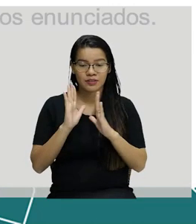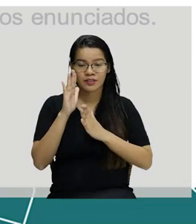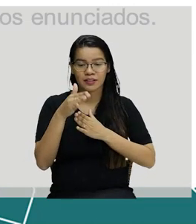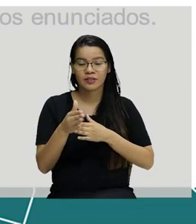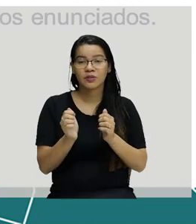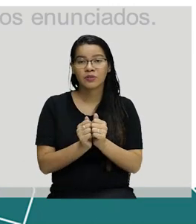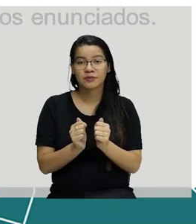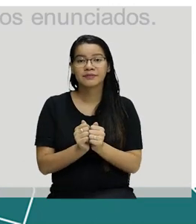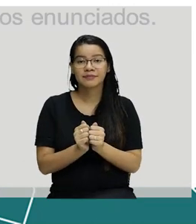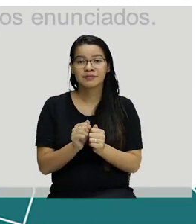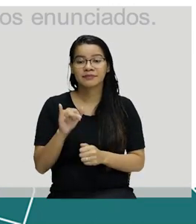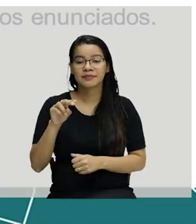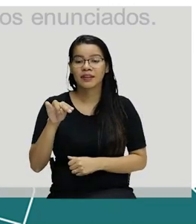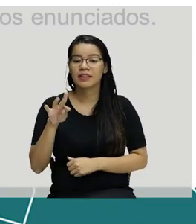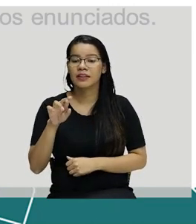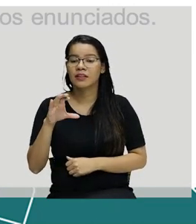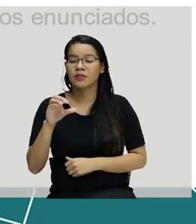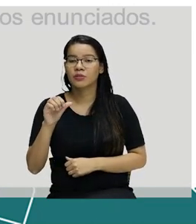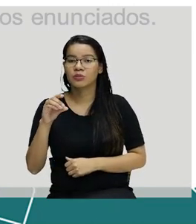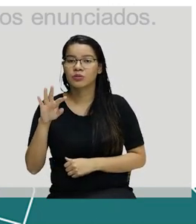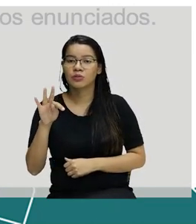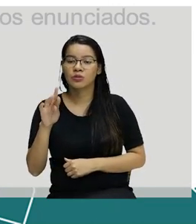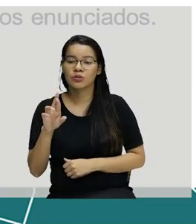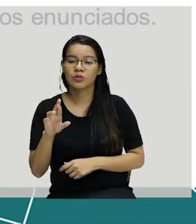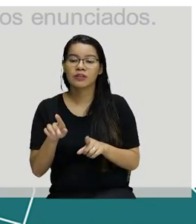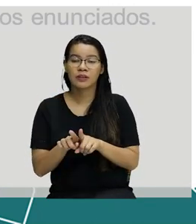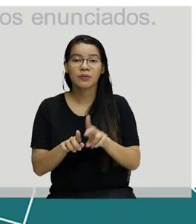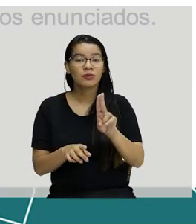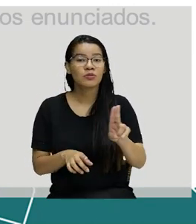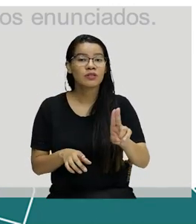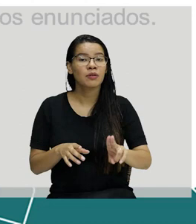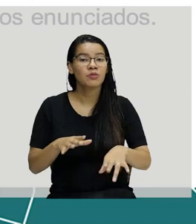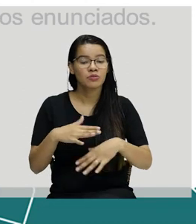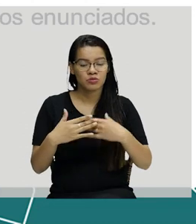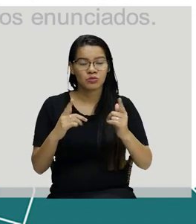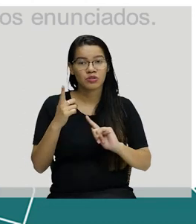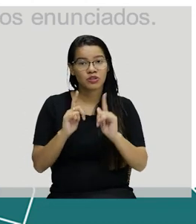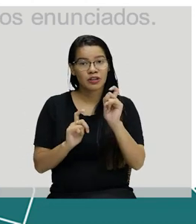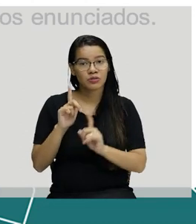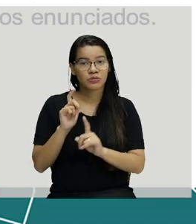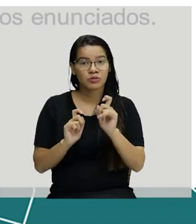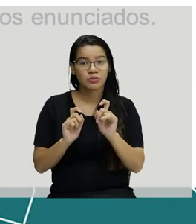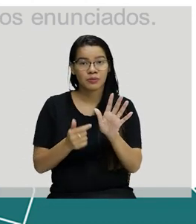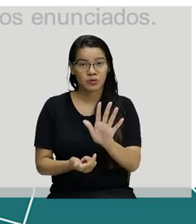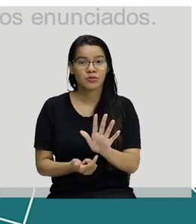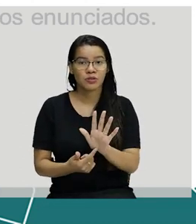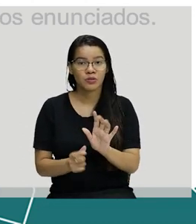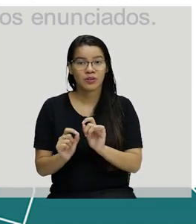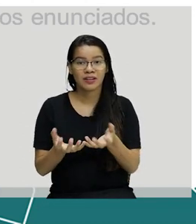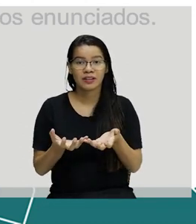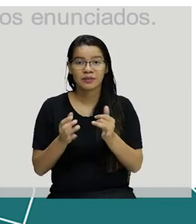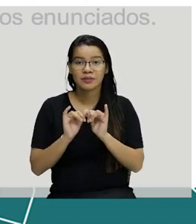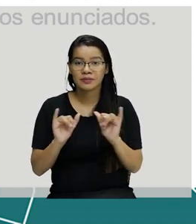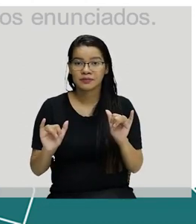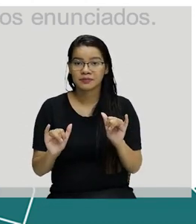contamos também com os nossos gestos para deixar claro aquilo que queremos dizer na escrita porém são os sinais de pontuação que